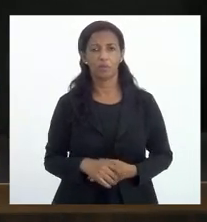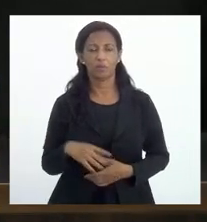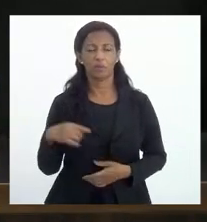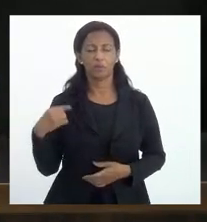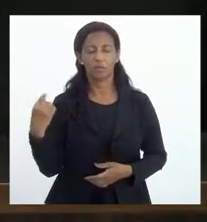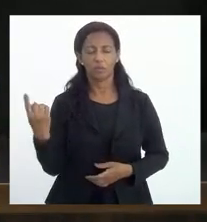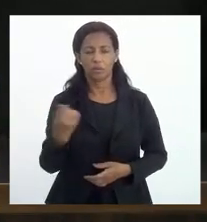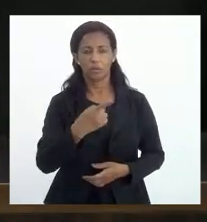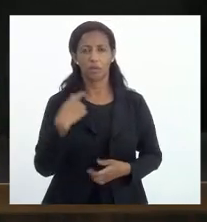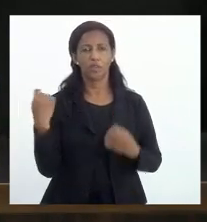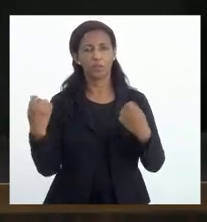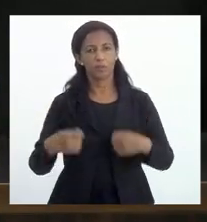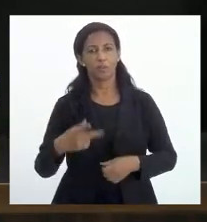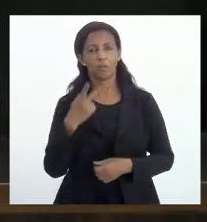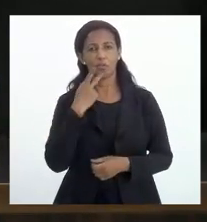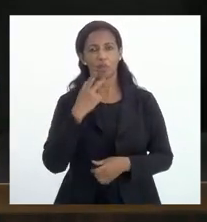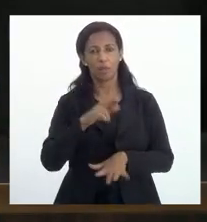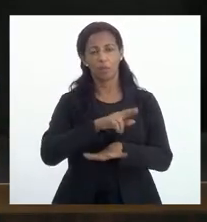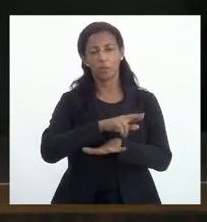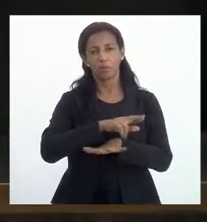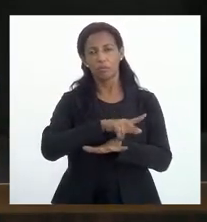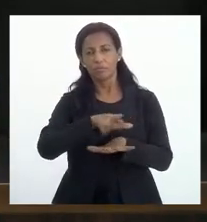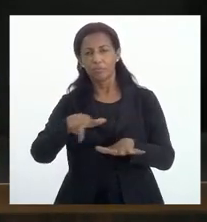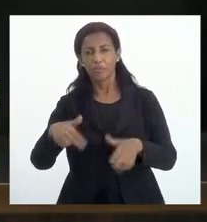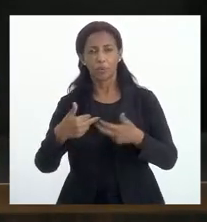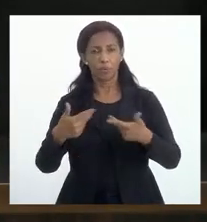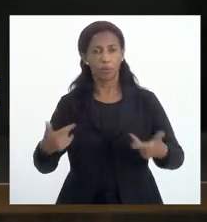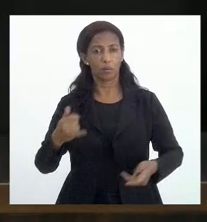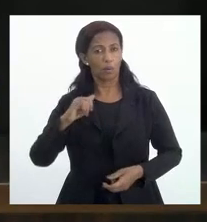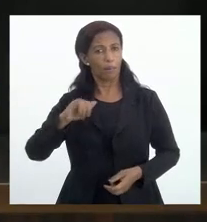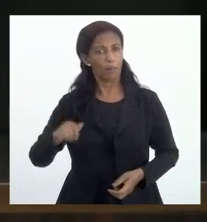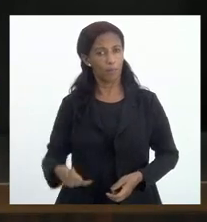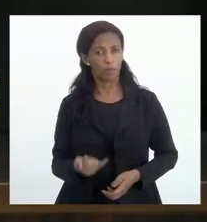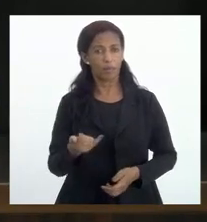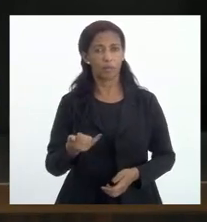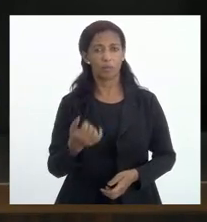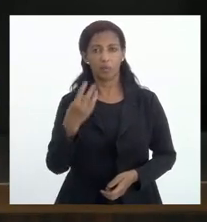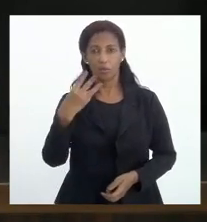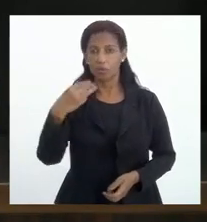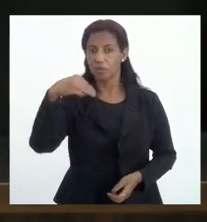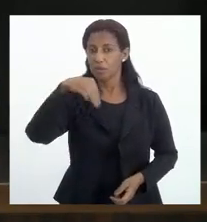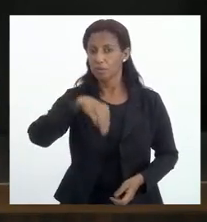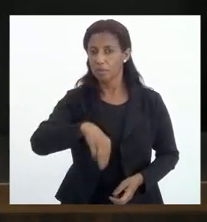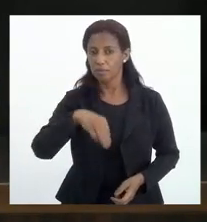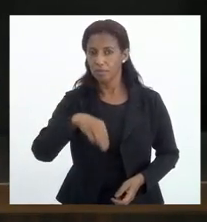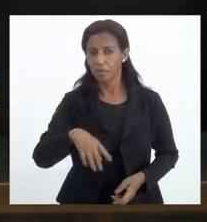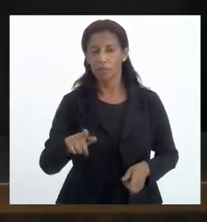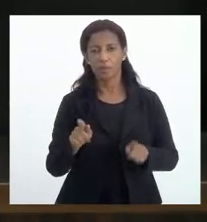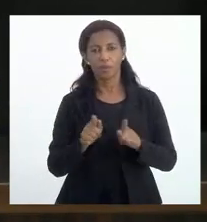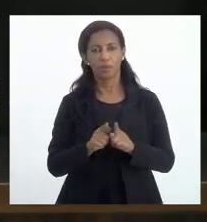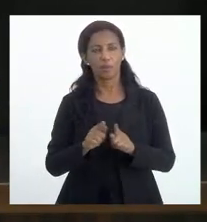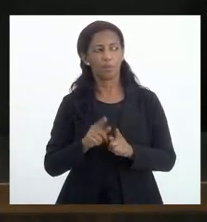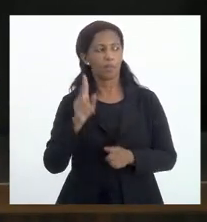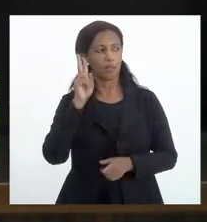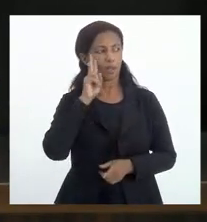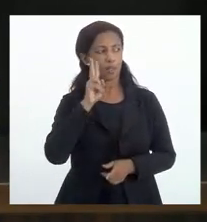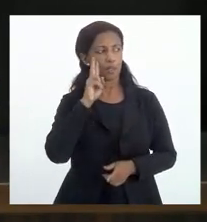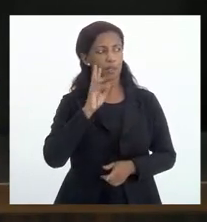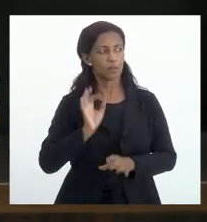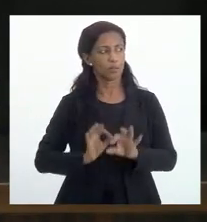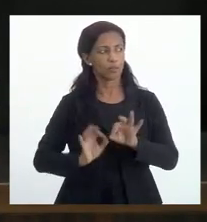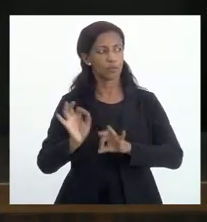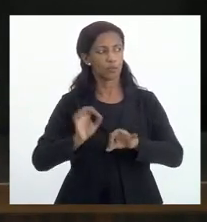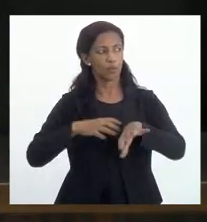temos que falar sobre dezenas de coisas. Então, aproveitar os nossos 3 minutos, também registrando de